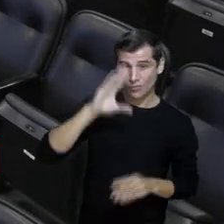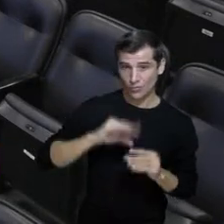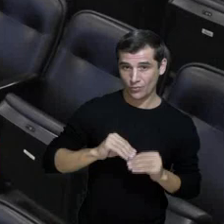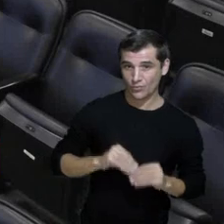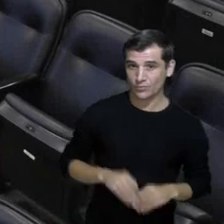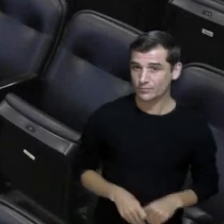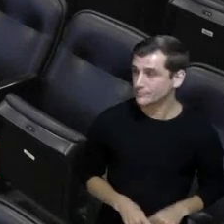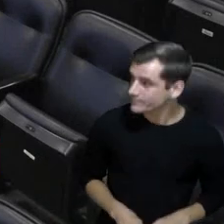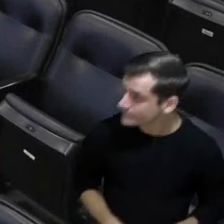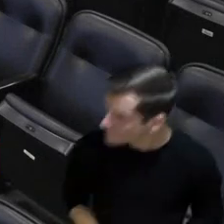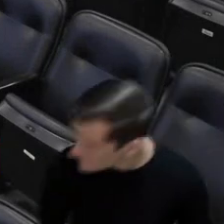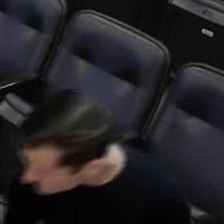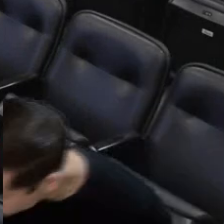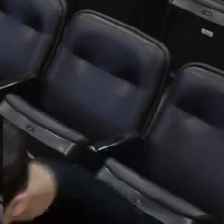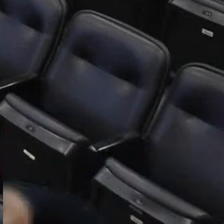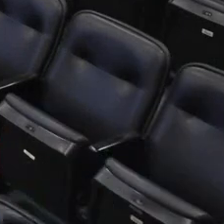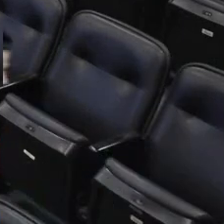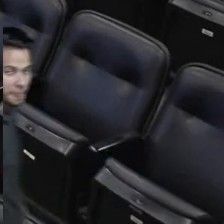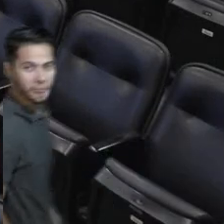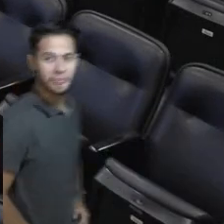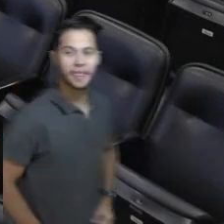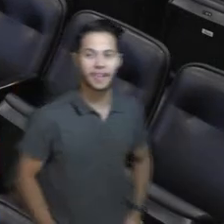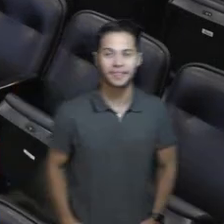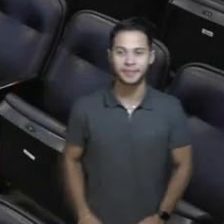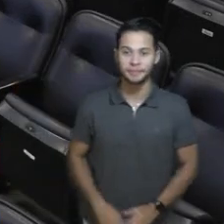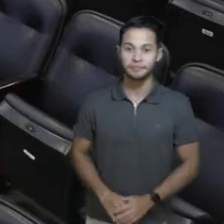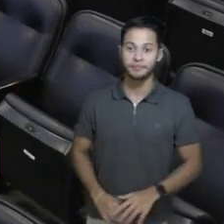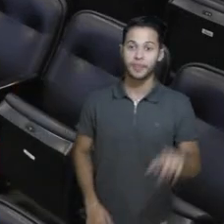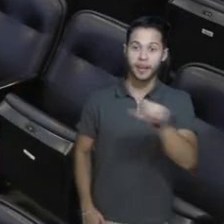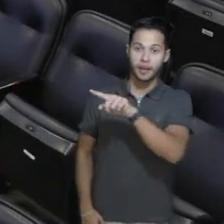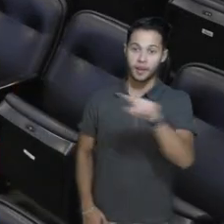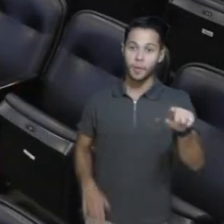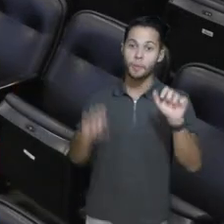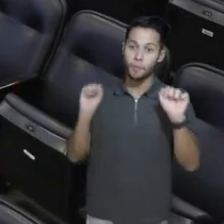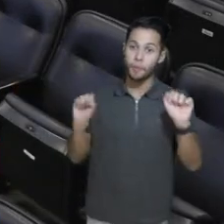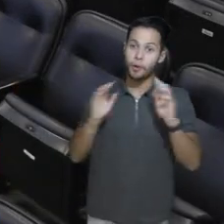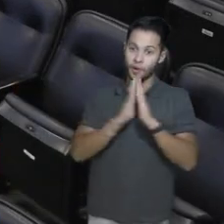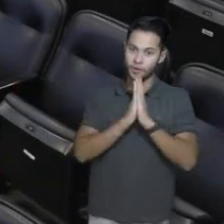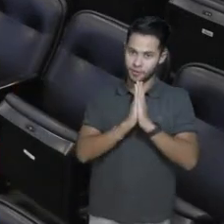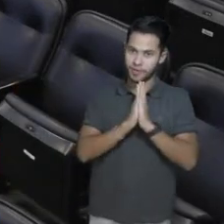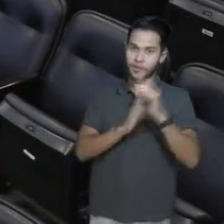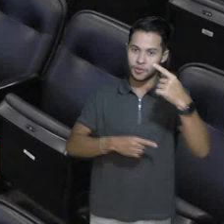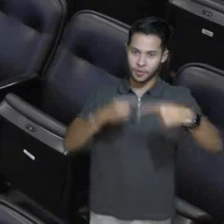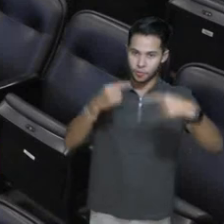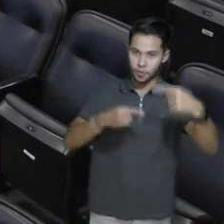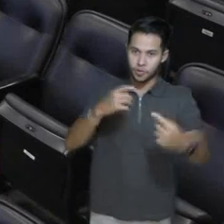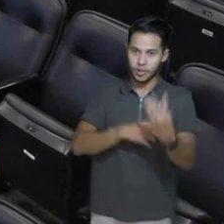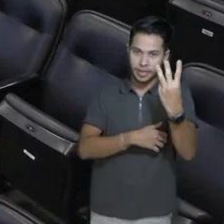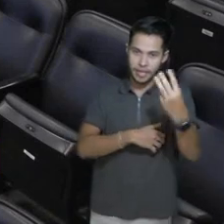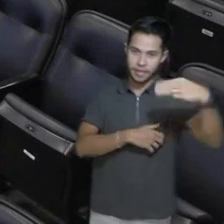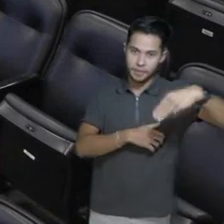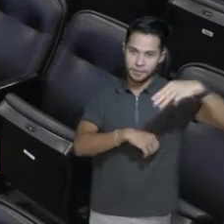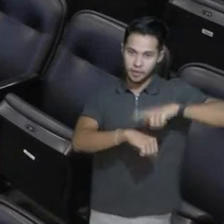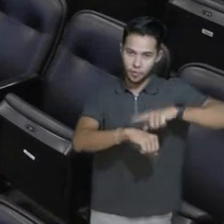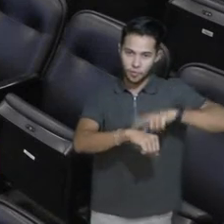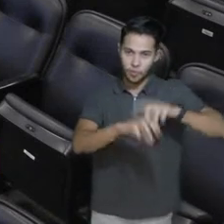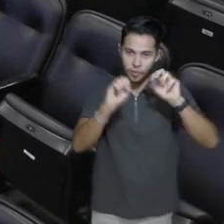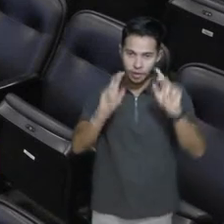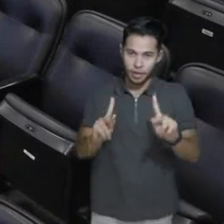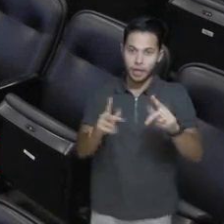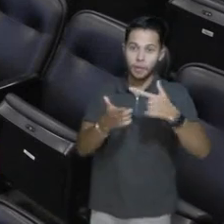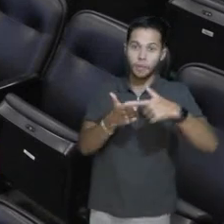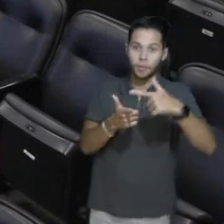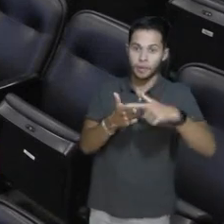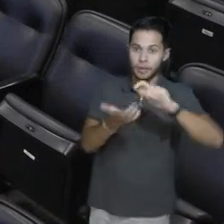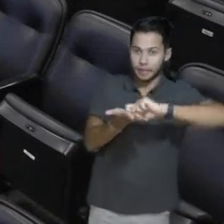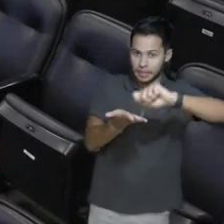possam discutir aí em Três minutinhos Se precisar a gente dá mais um minutinho aqui de de papo escrevam esse problema e depois eu